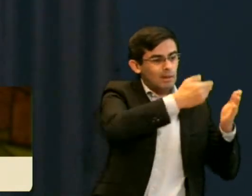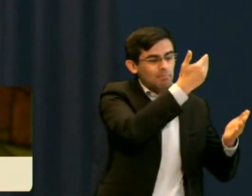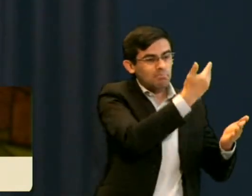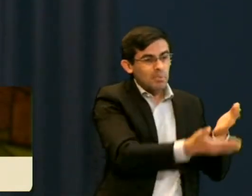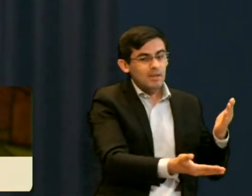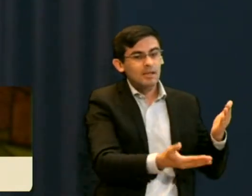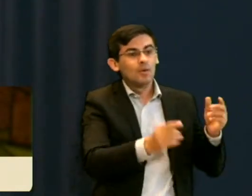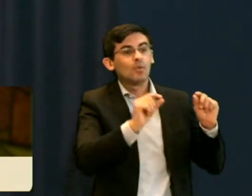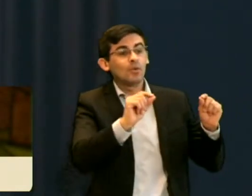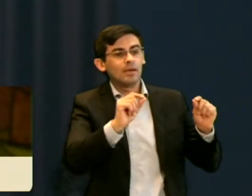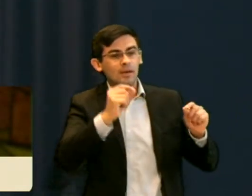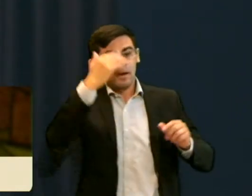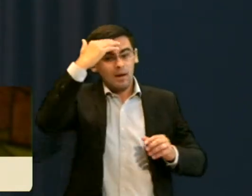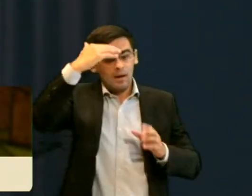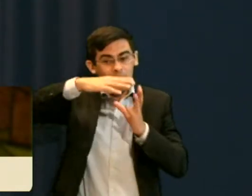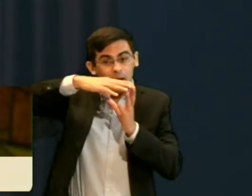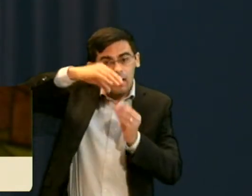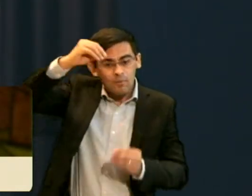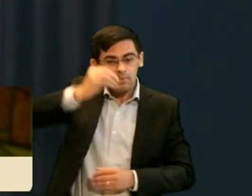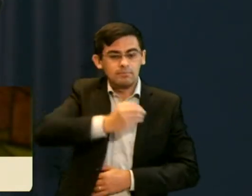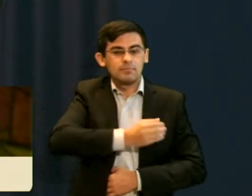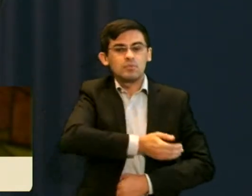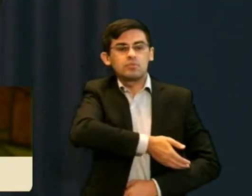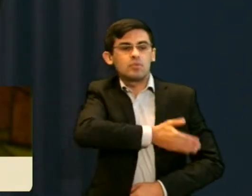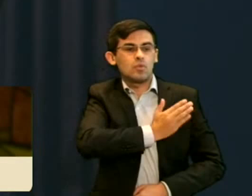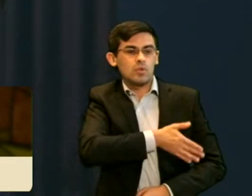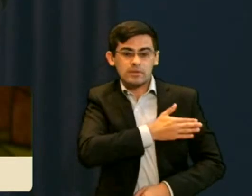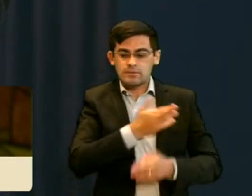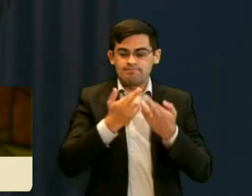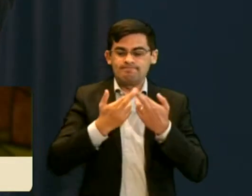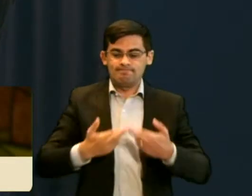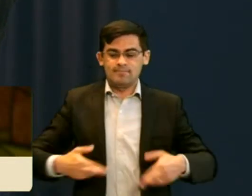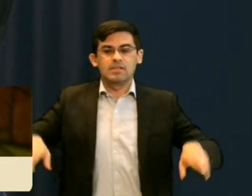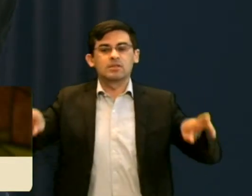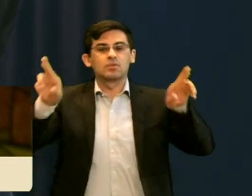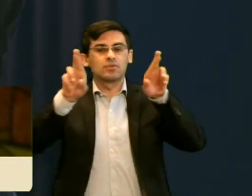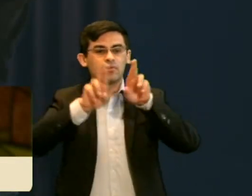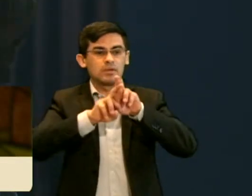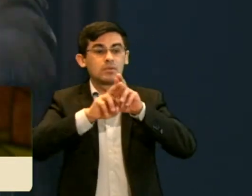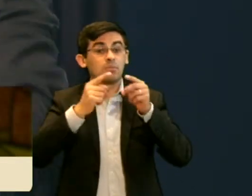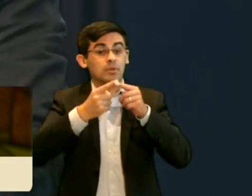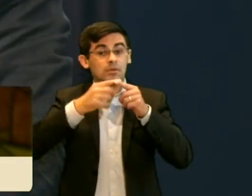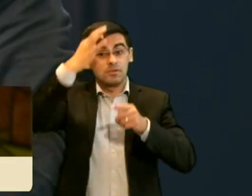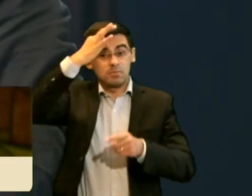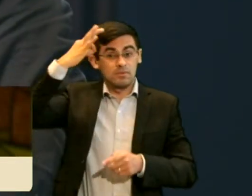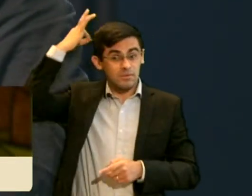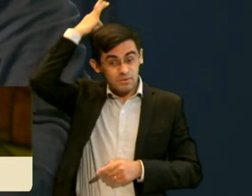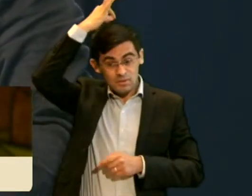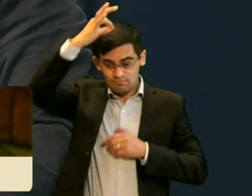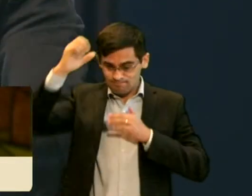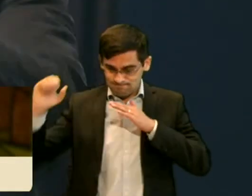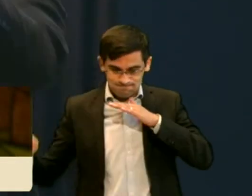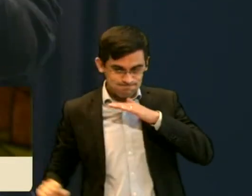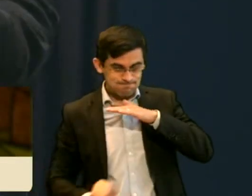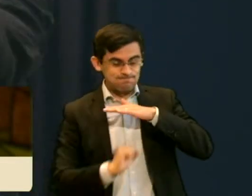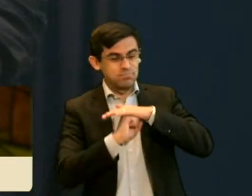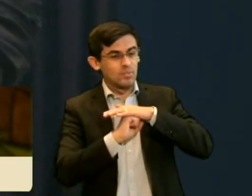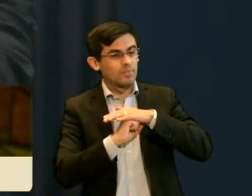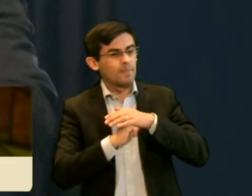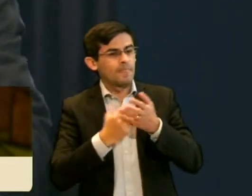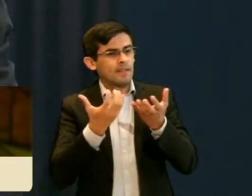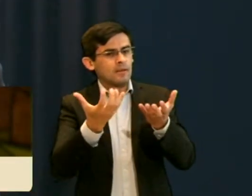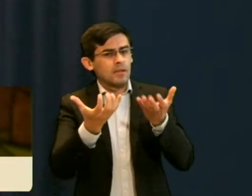a sua alma, o seu coração é renovado pelo Espírito de Deus. Hoje eu quero